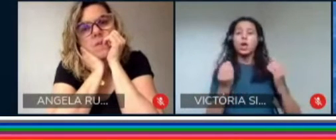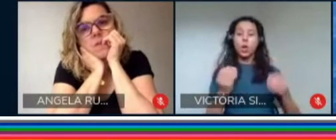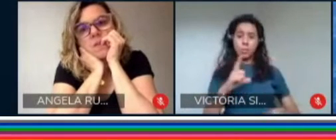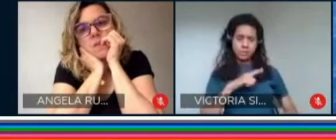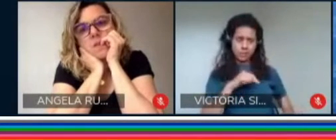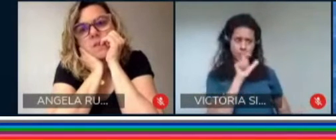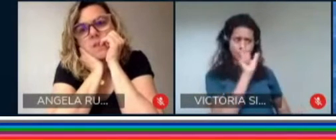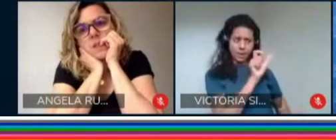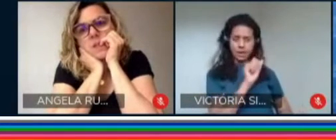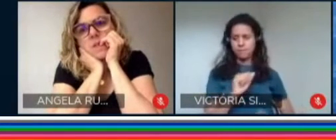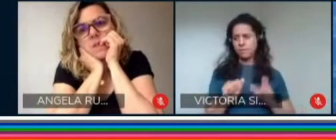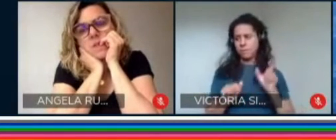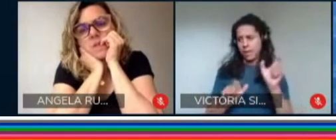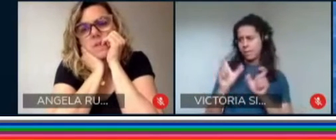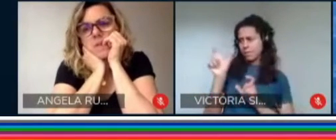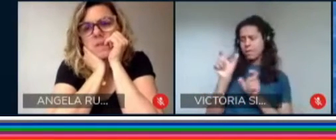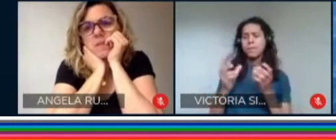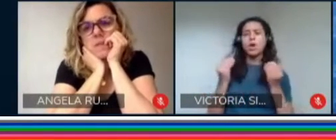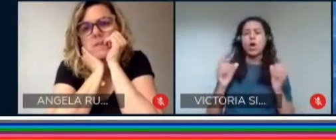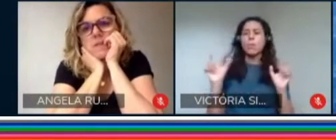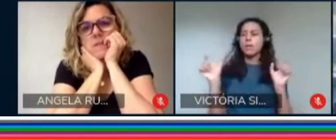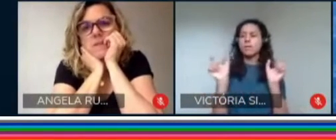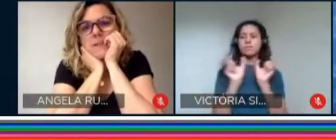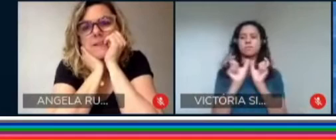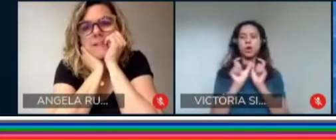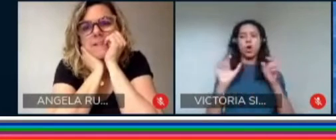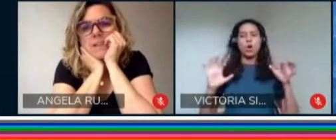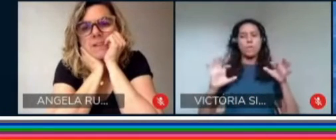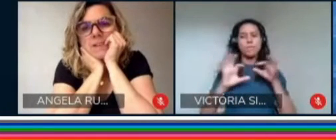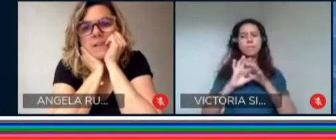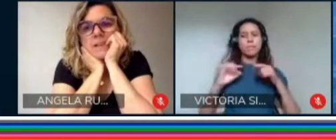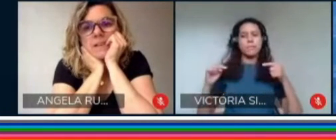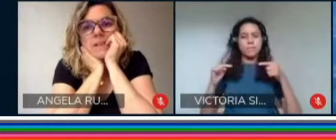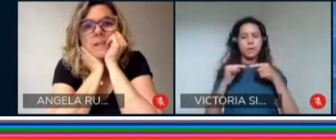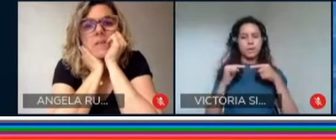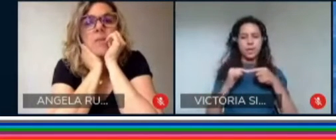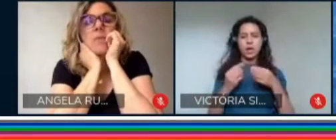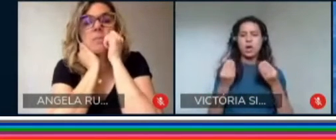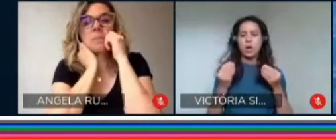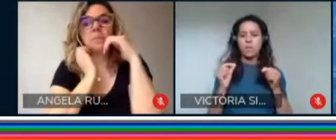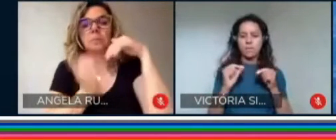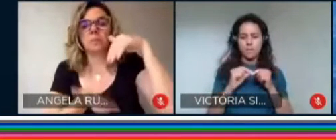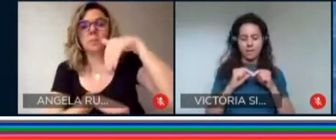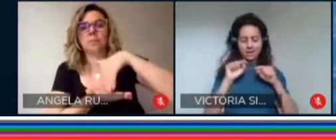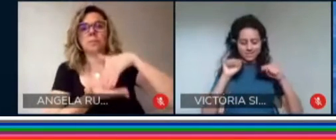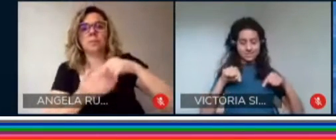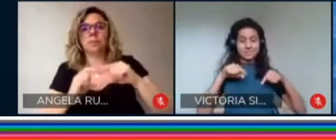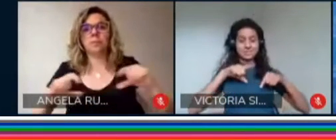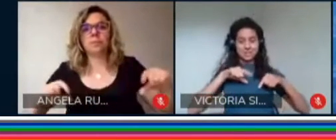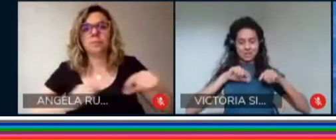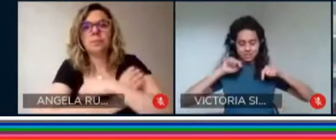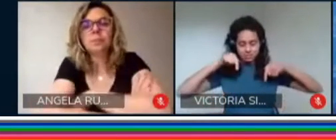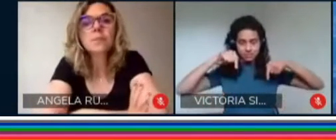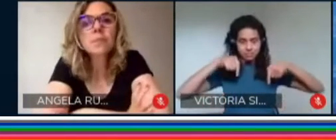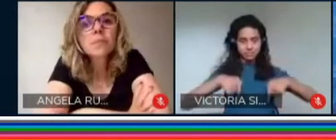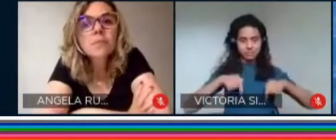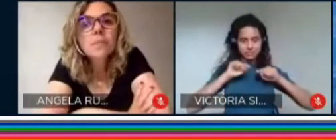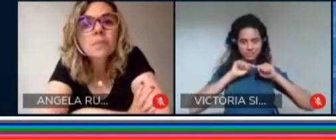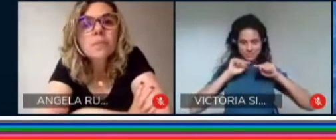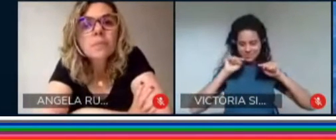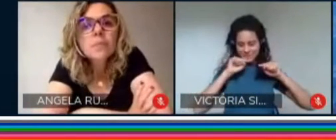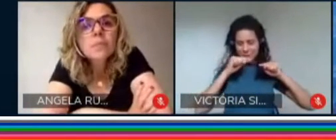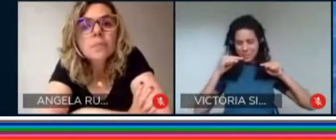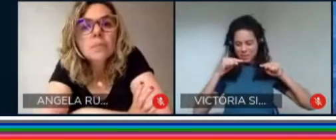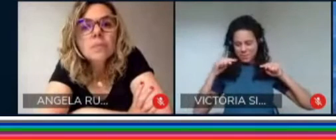para eu encontrar o que eu quero, como é que eu vou fazer? Eu digo ali, né? Ali no pontilhadinho amarelo, vocês podem